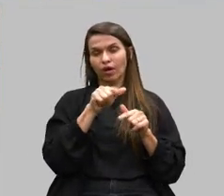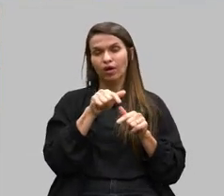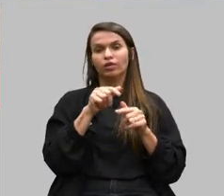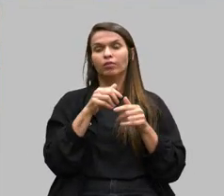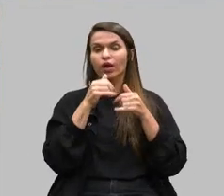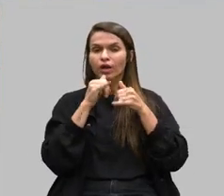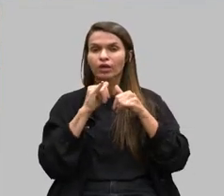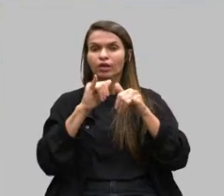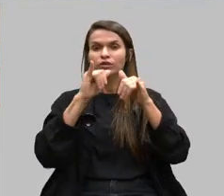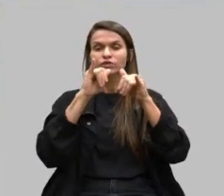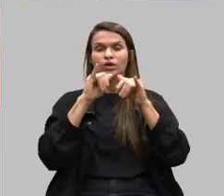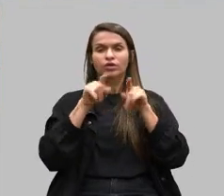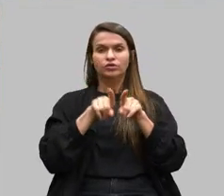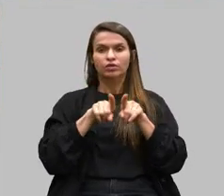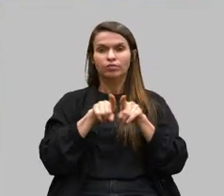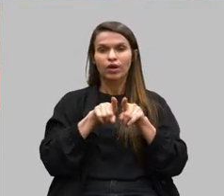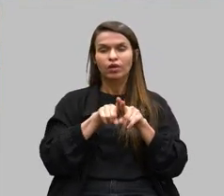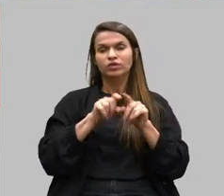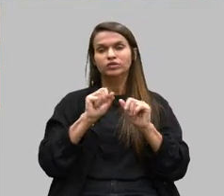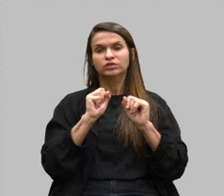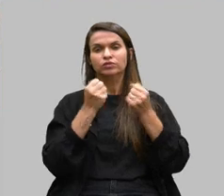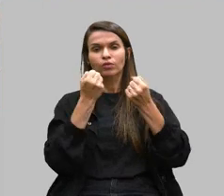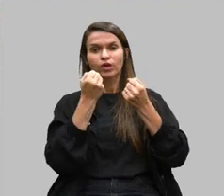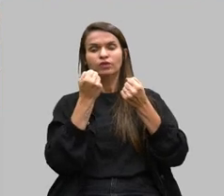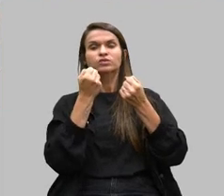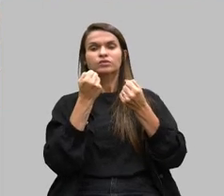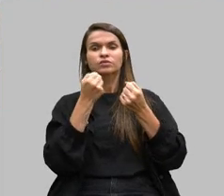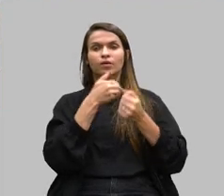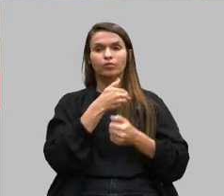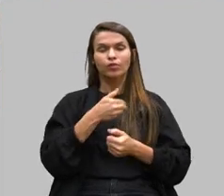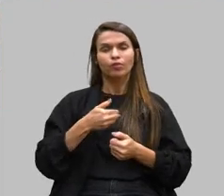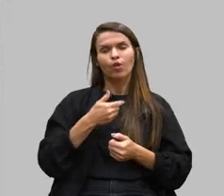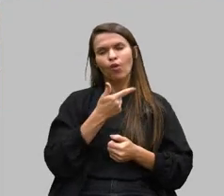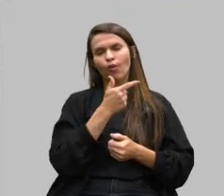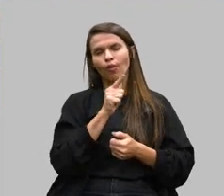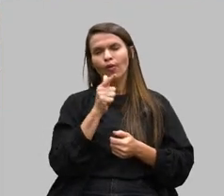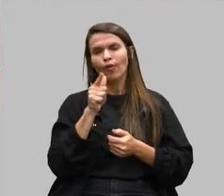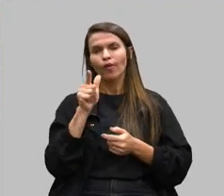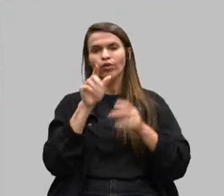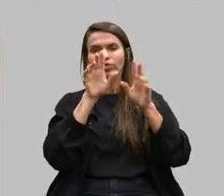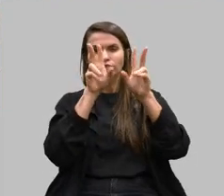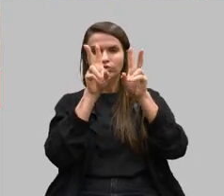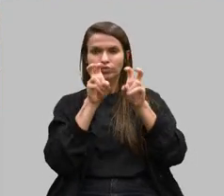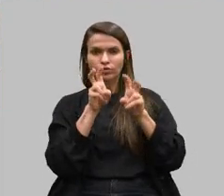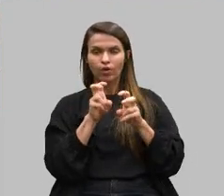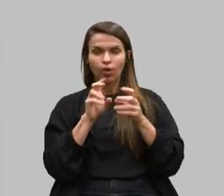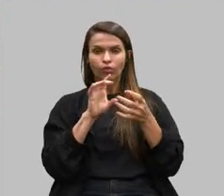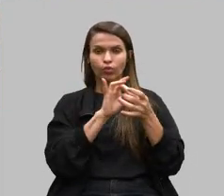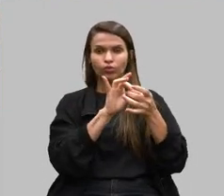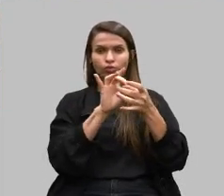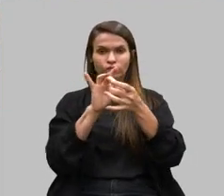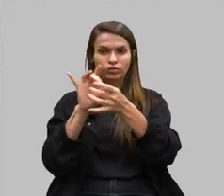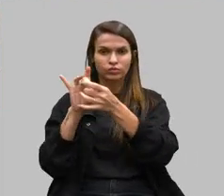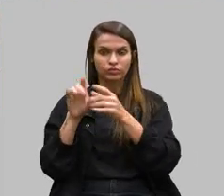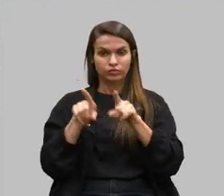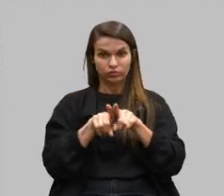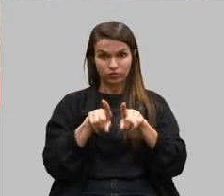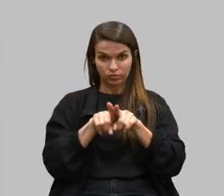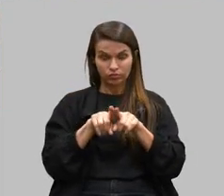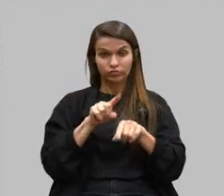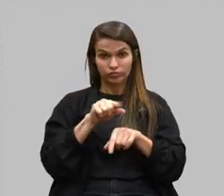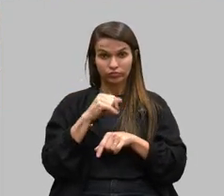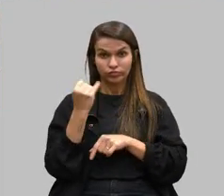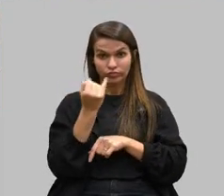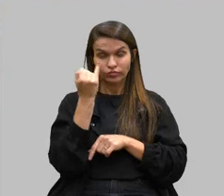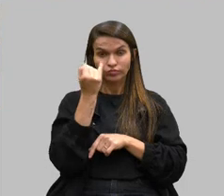elétrica assim também como foi segurança pública e outros temas né conectividade também então é fundamental